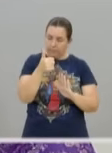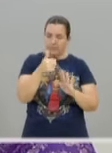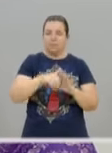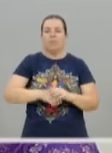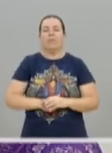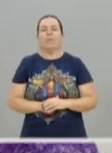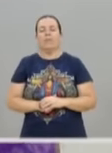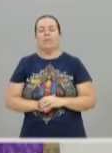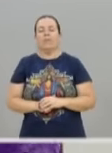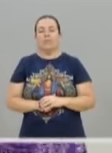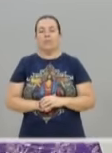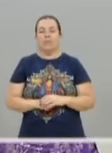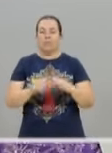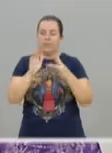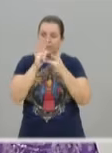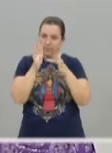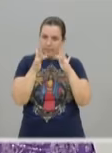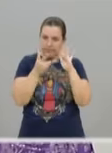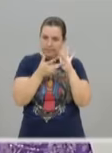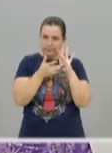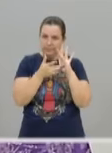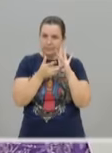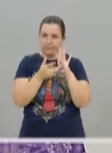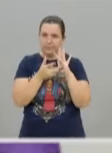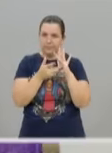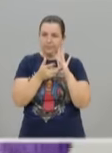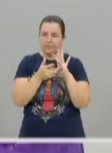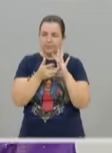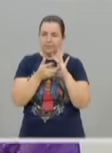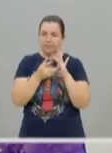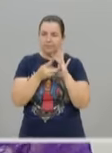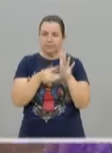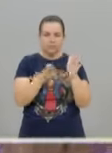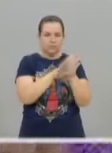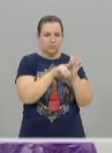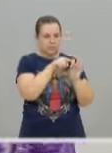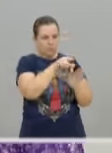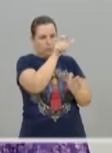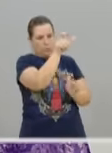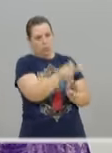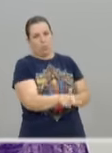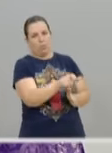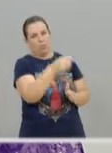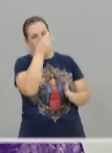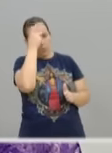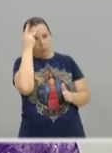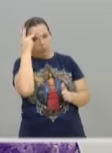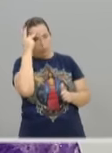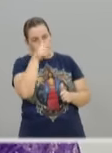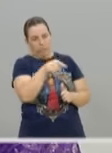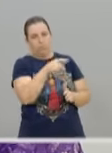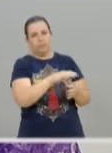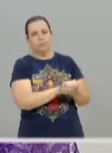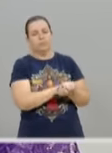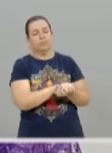primeiro Jesus chega para ele e diz você quer ser curado é